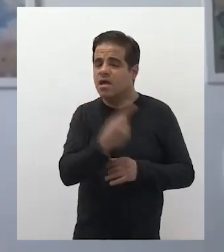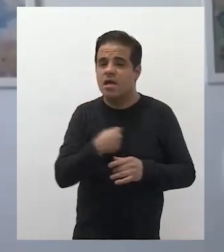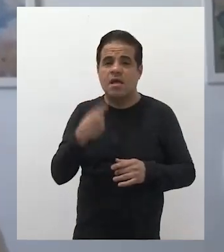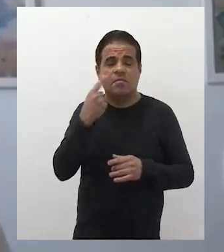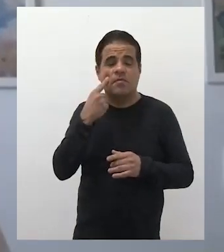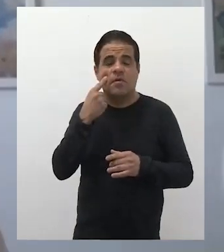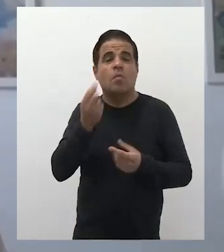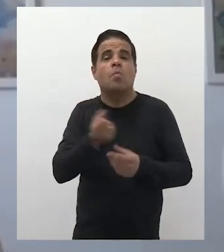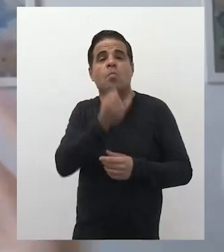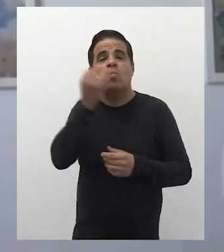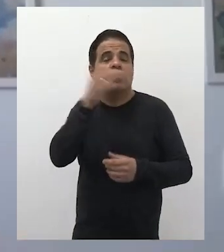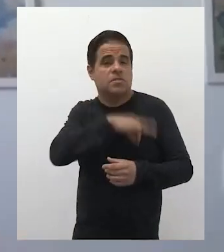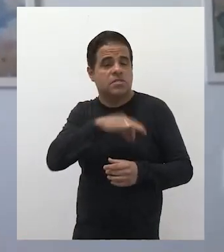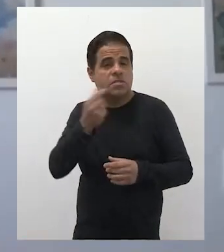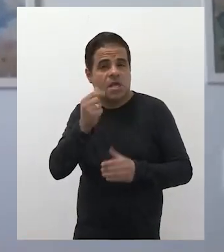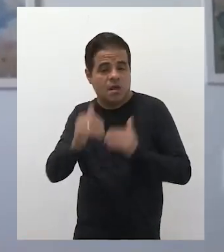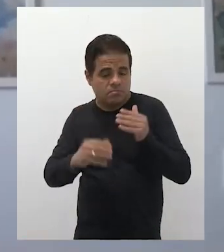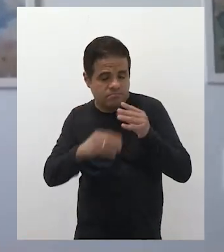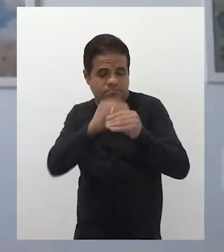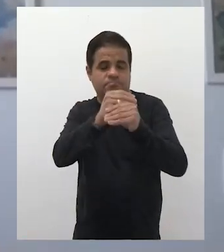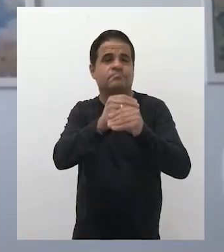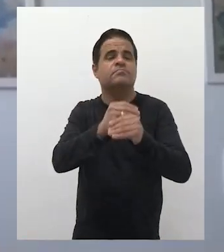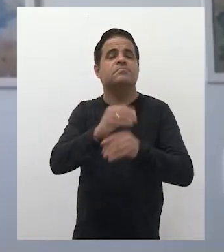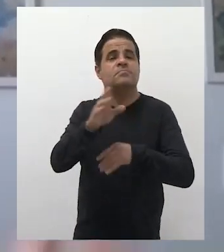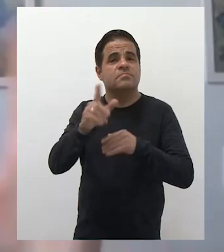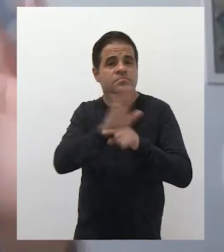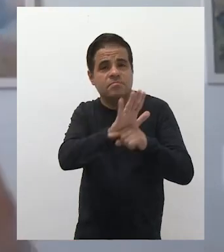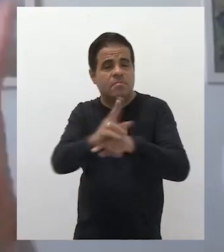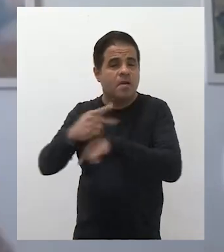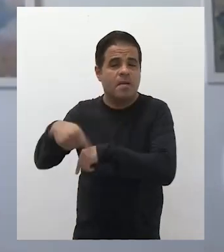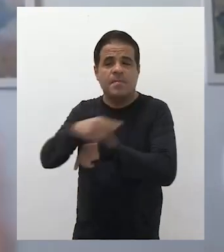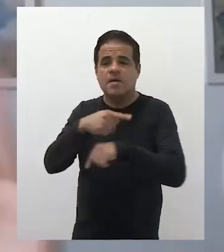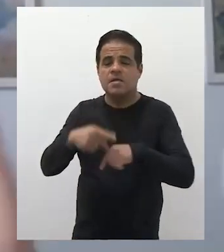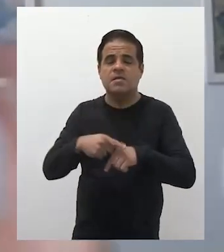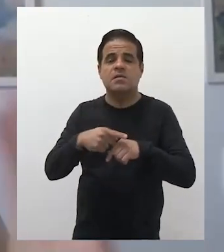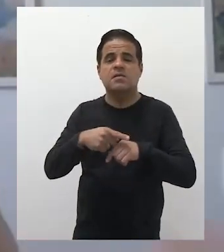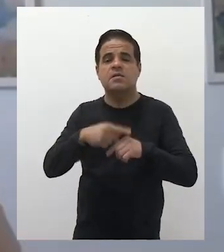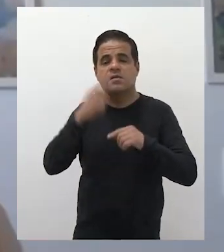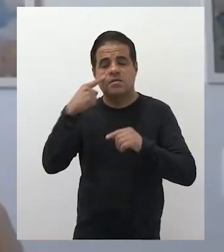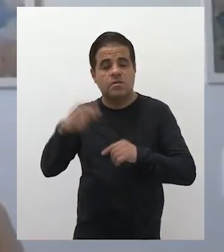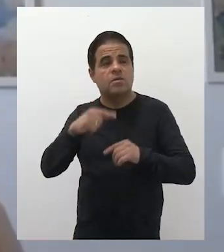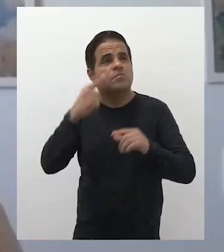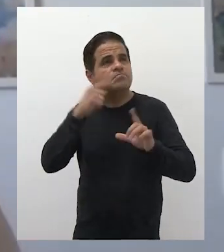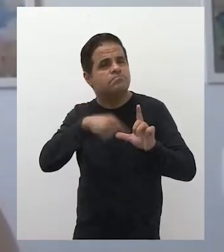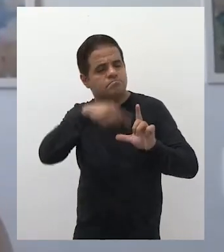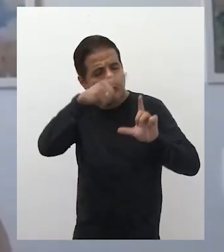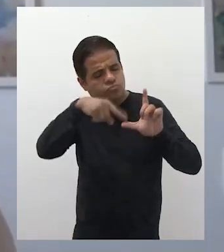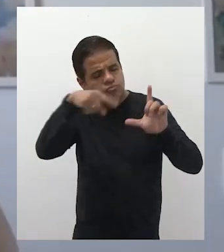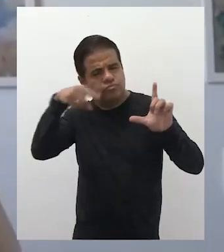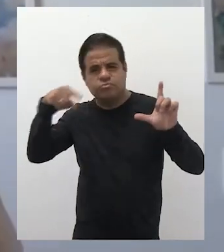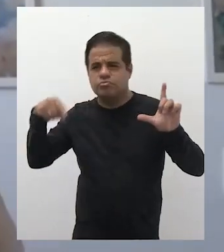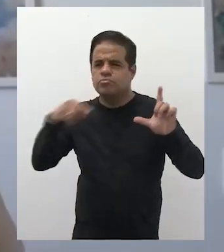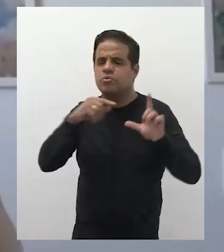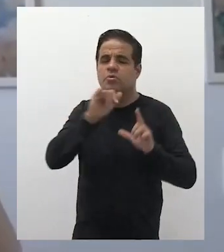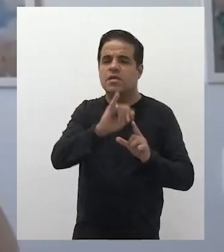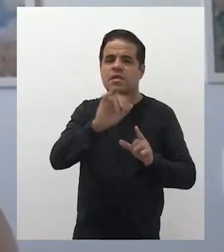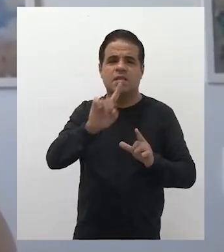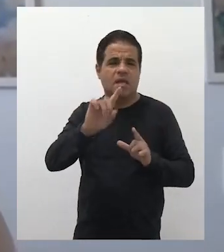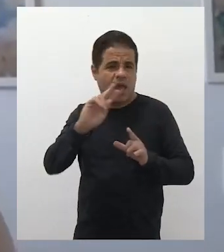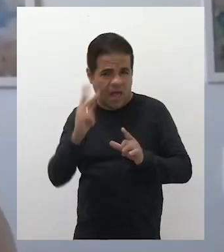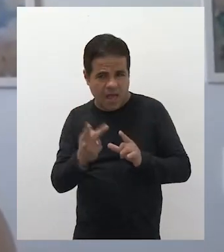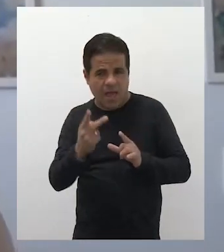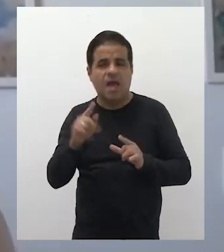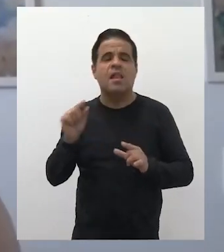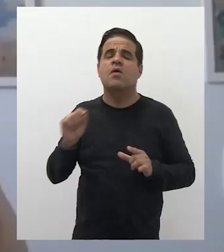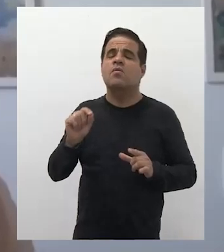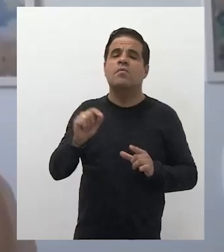incrementa no país, nos países, né? E daí os rankings de PIB no mundo. O IDH, ele